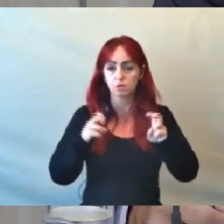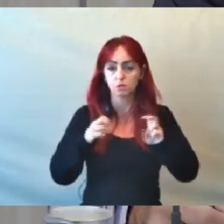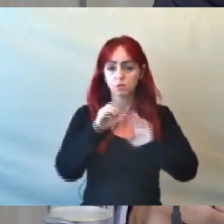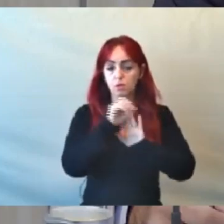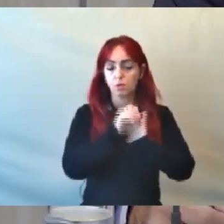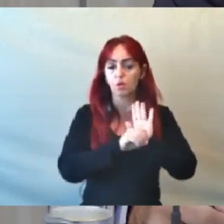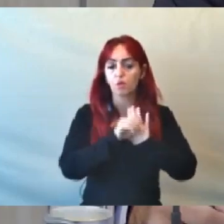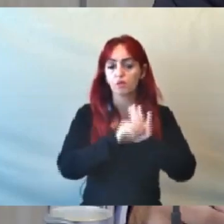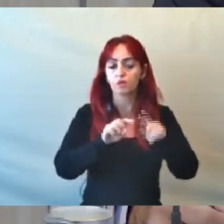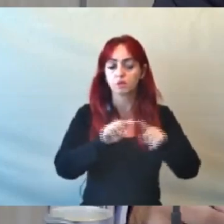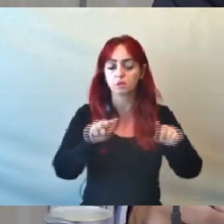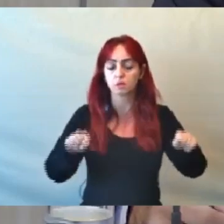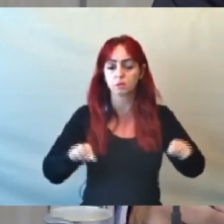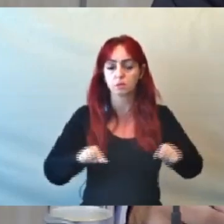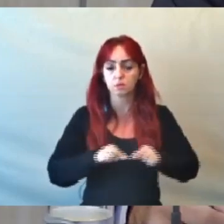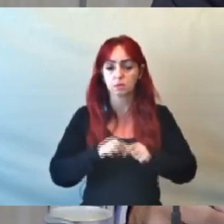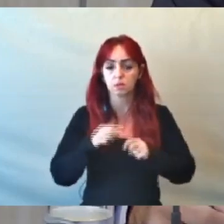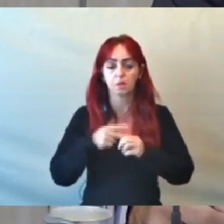Procuradoria-Geral do Município,